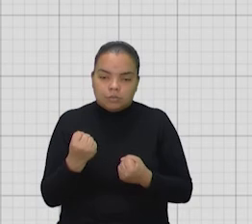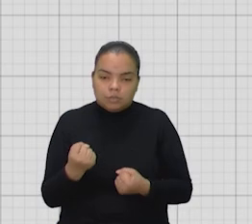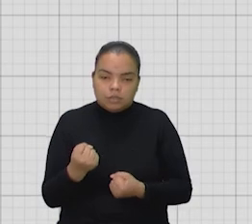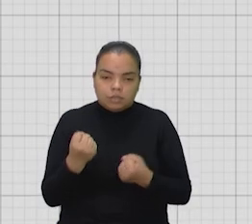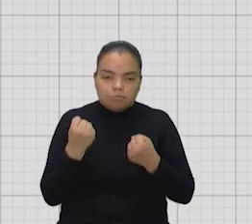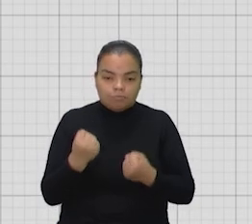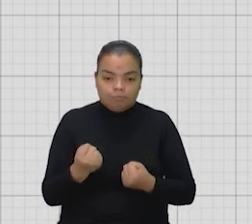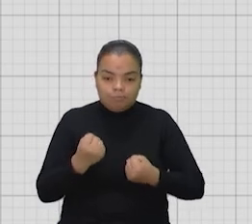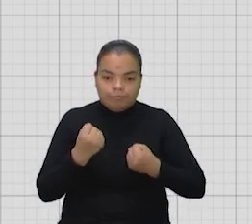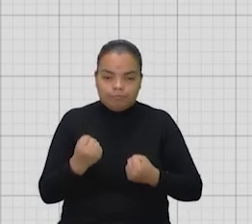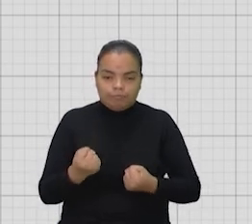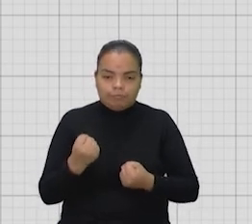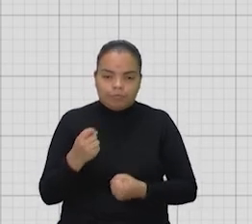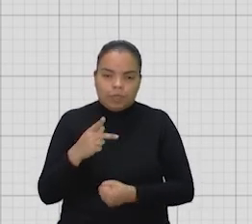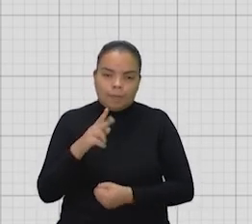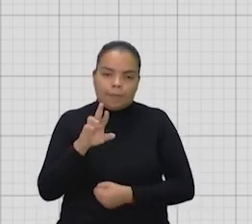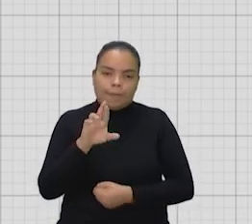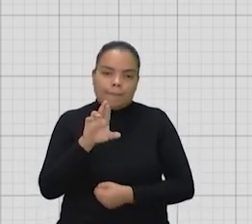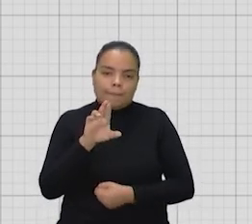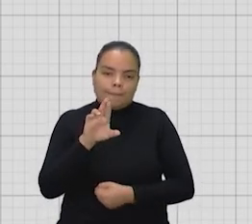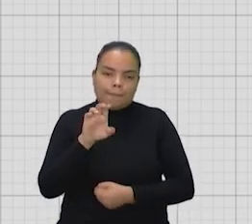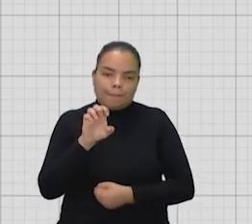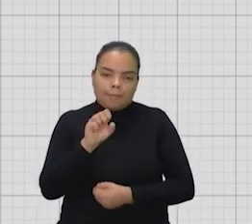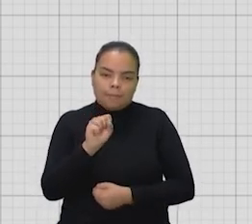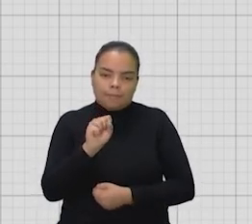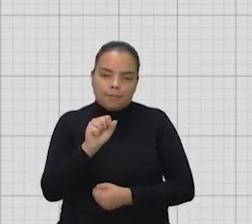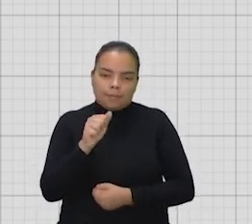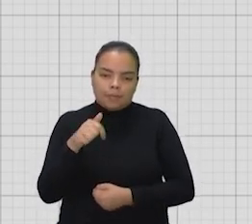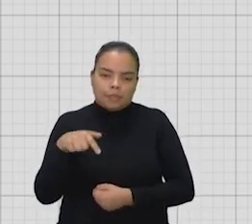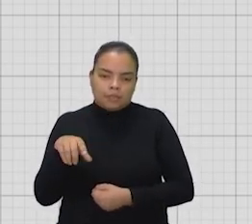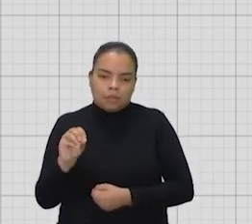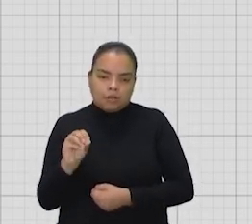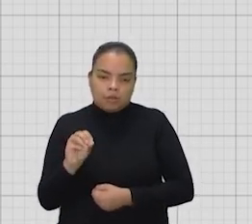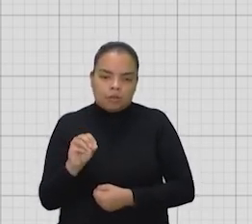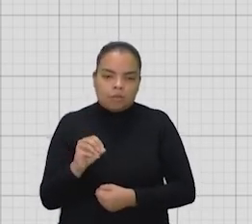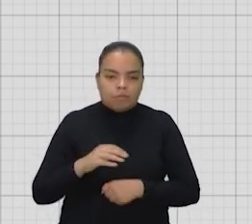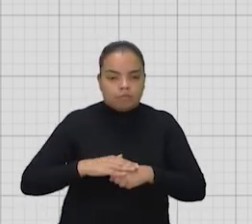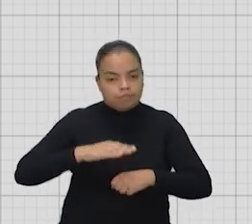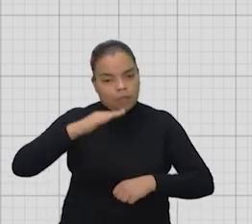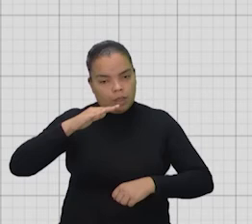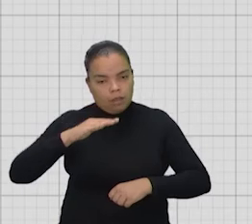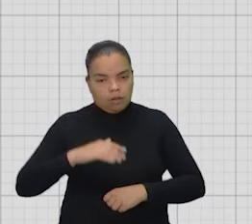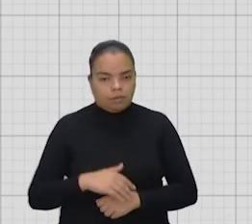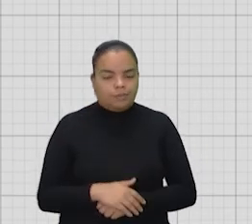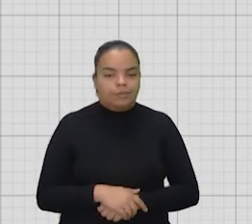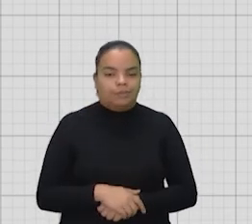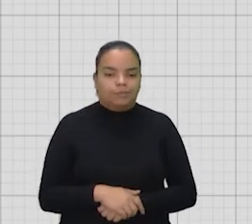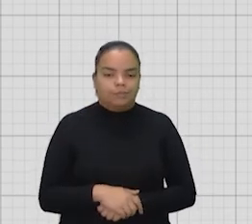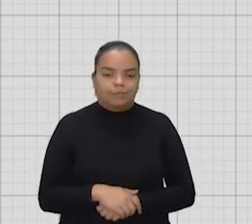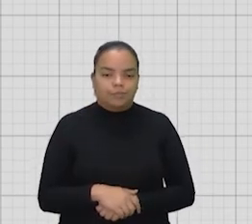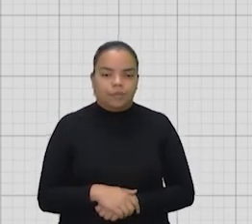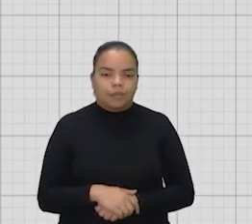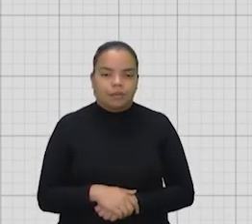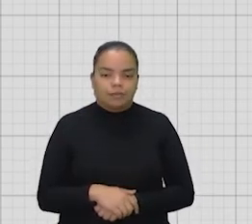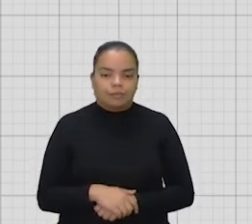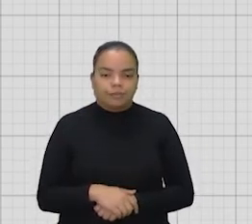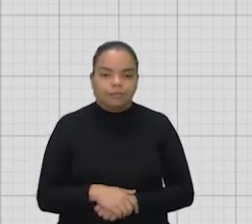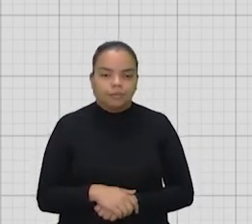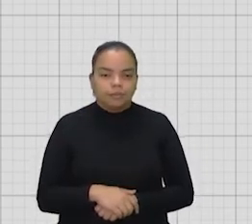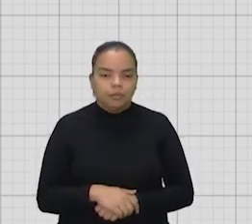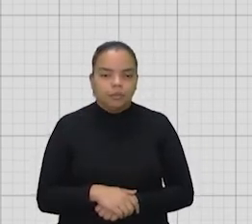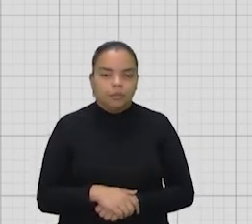ó. Tá crescendo, tá vendo? Então, quanto menor aqui a altura, maior a pressão. Isso aqui é a